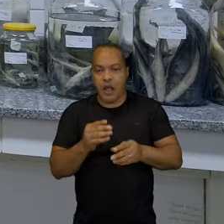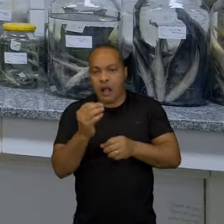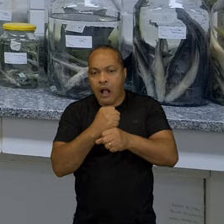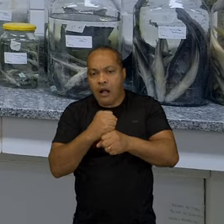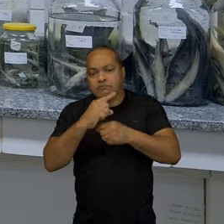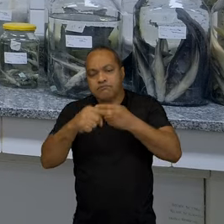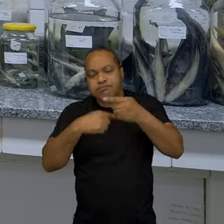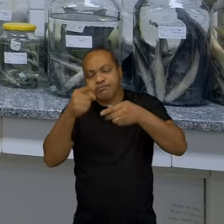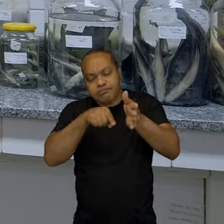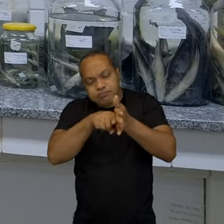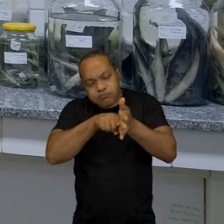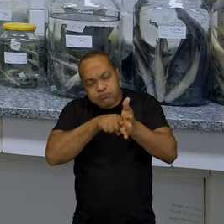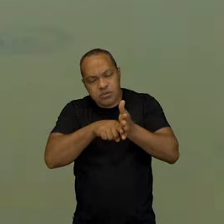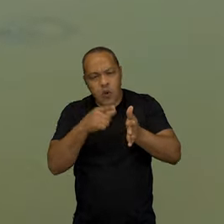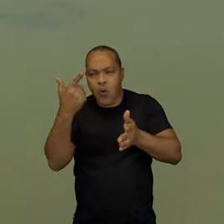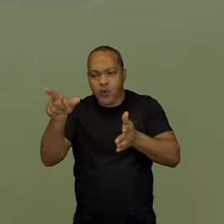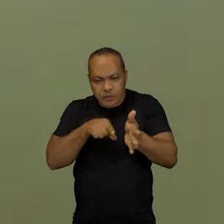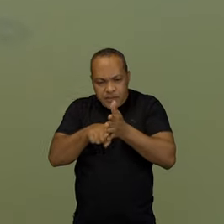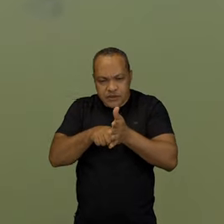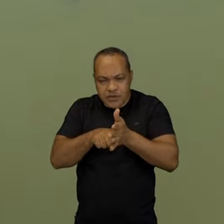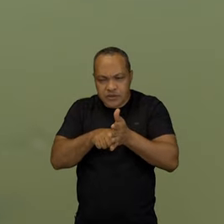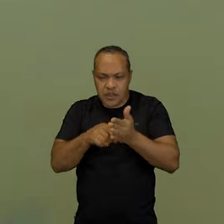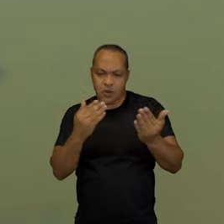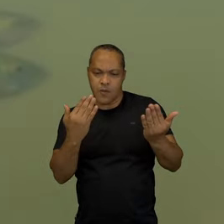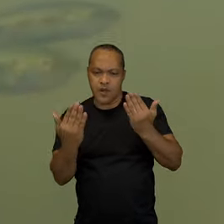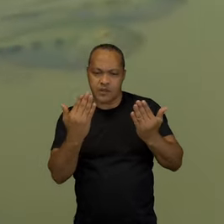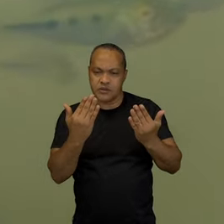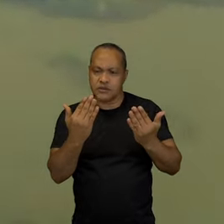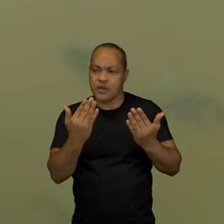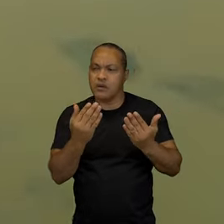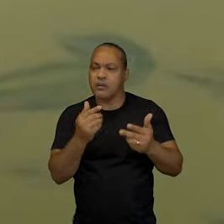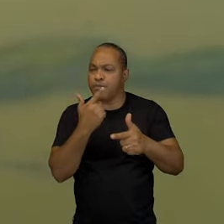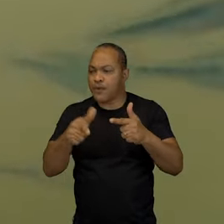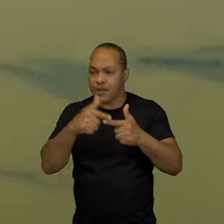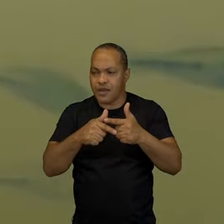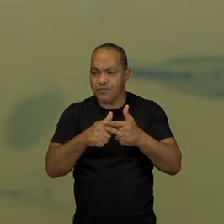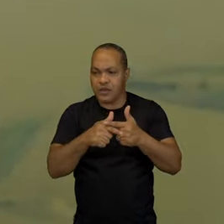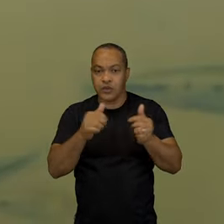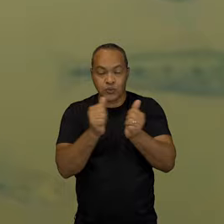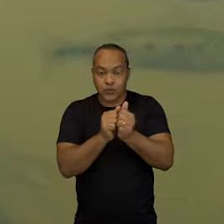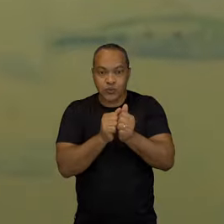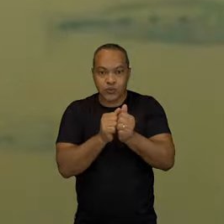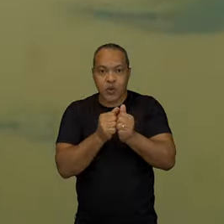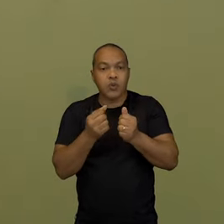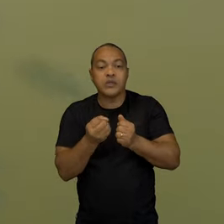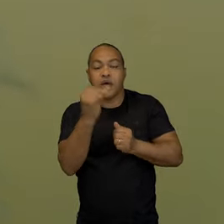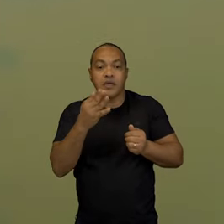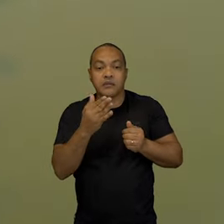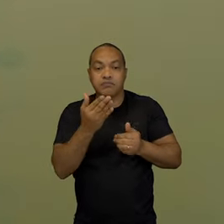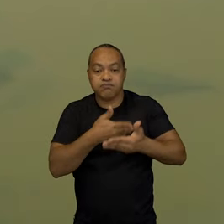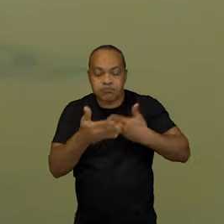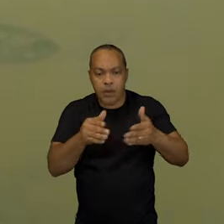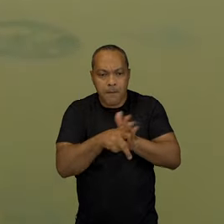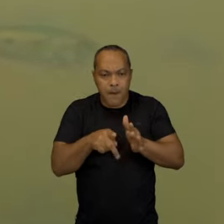anos depois foi realizado um novo estudo que correlaciona esses impactos com a dinâmica reprodutiva do